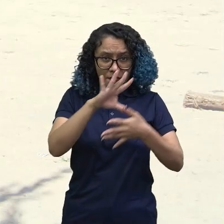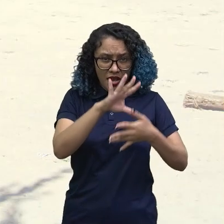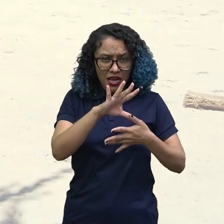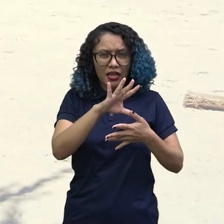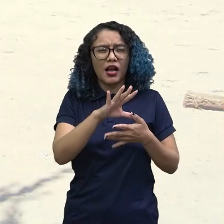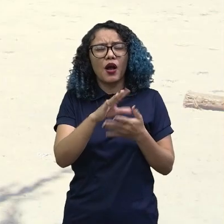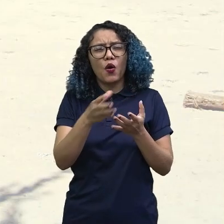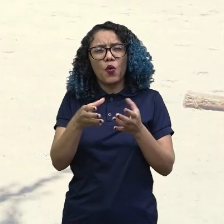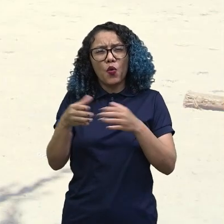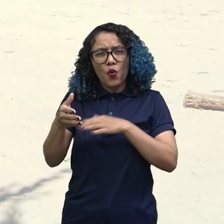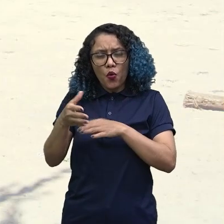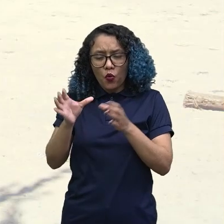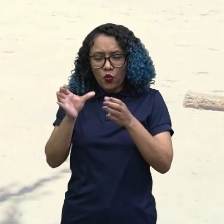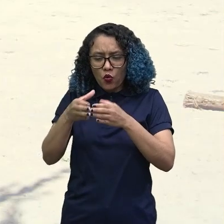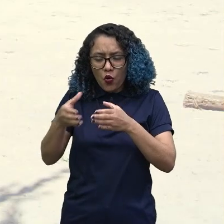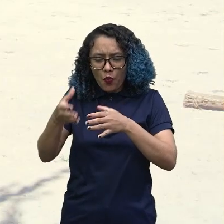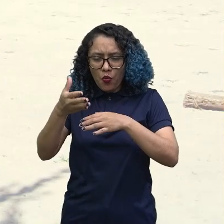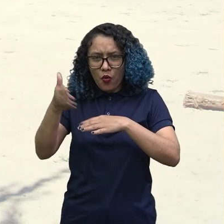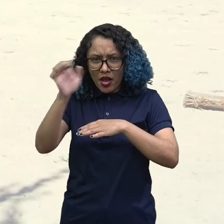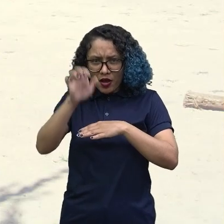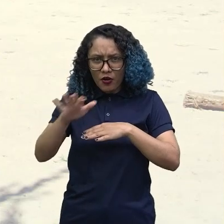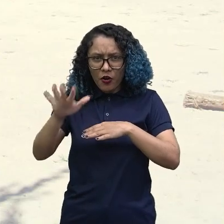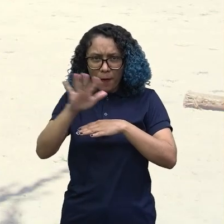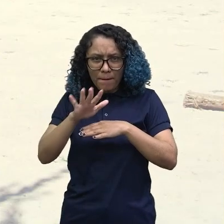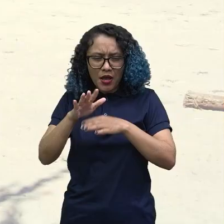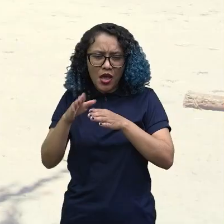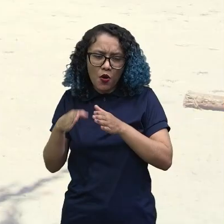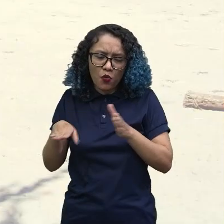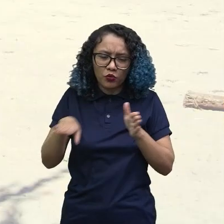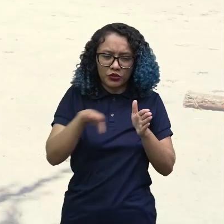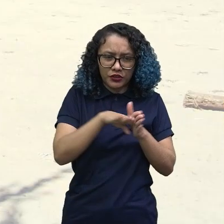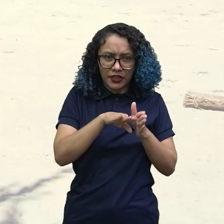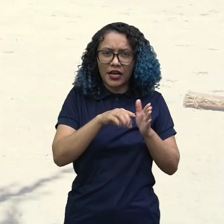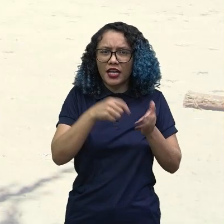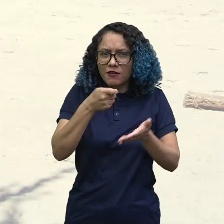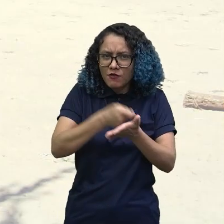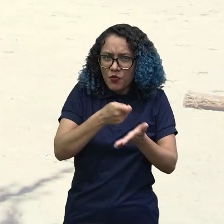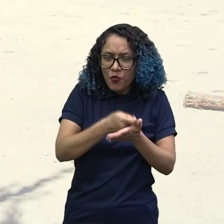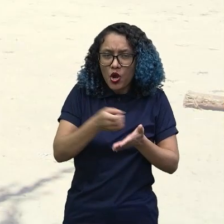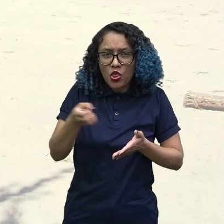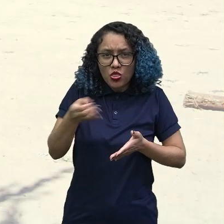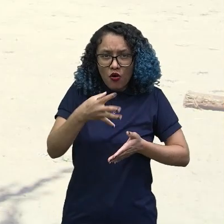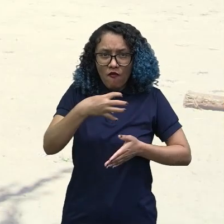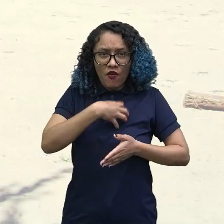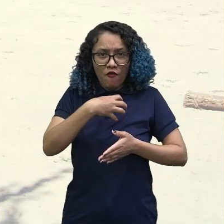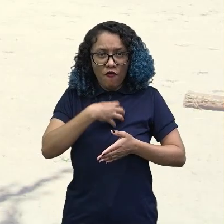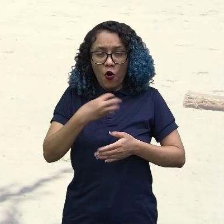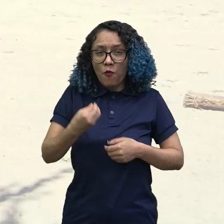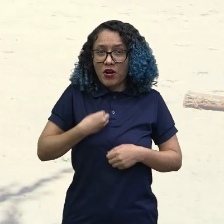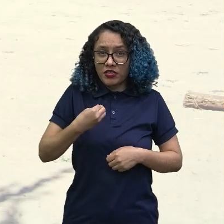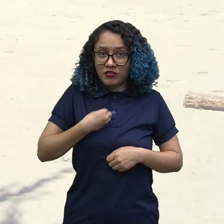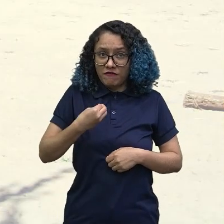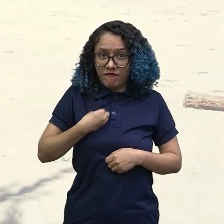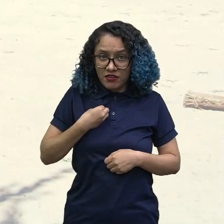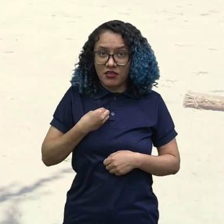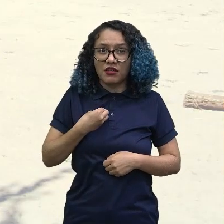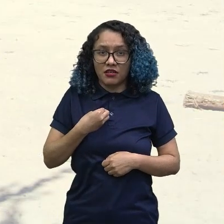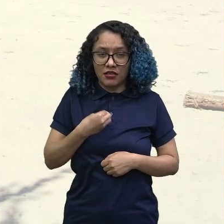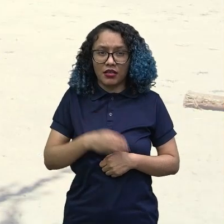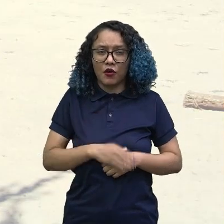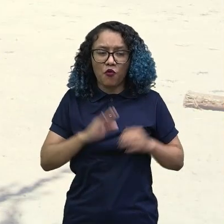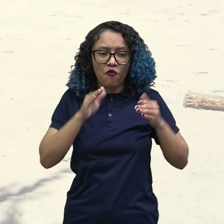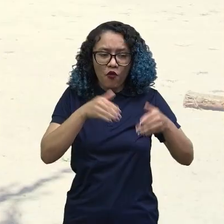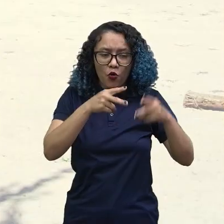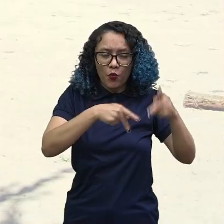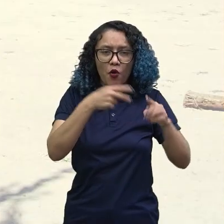que vão impor um novo estilo de vida, vão impor aos povos